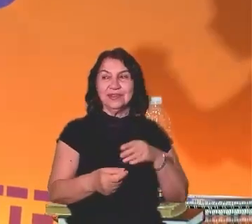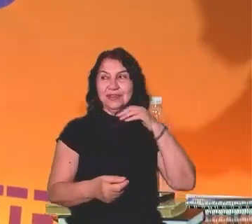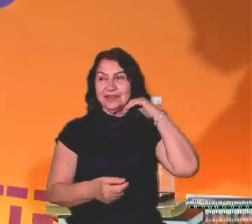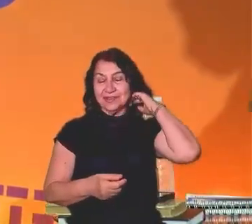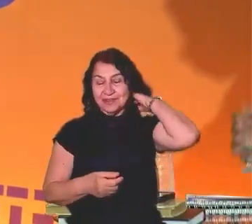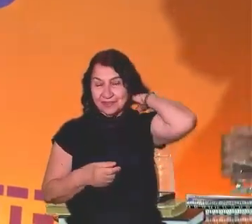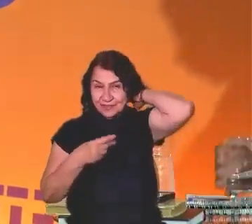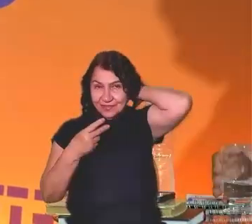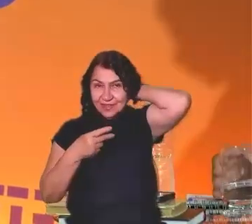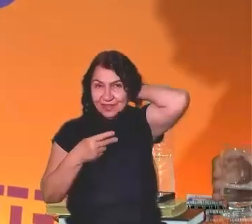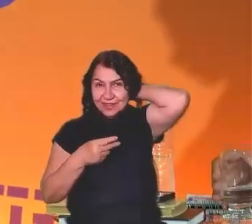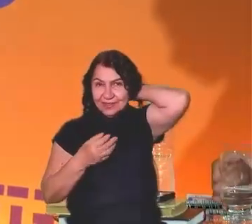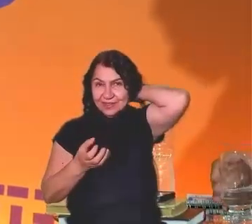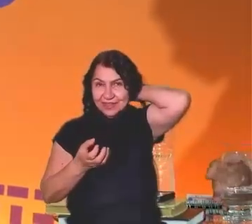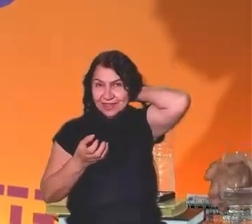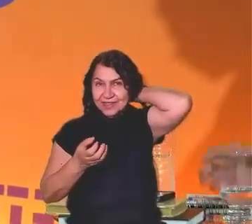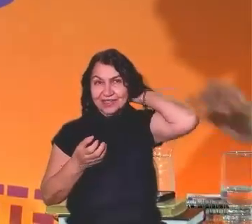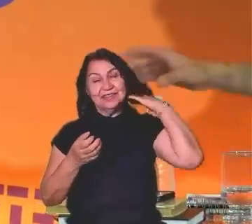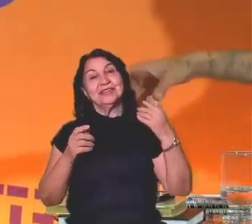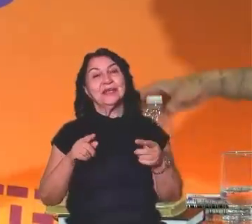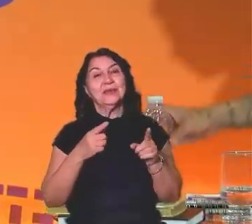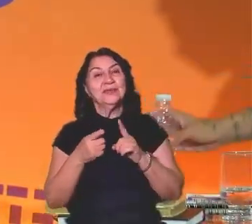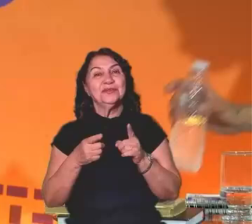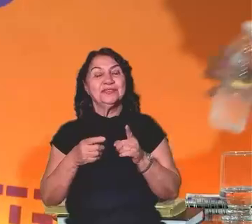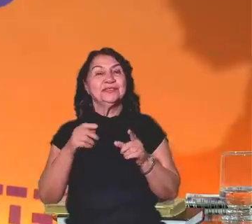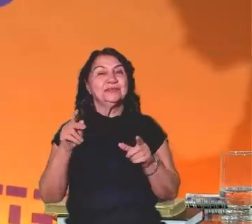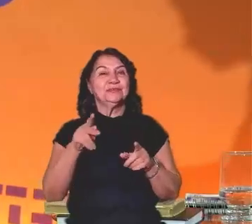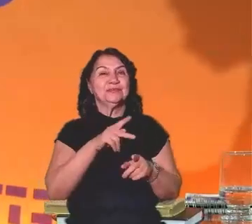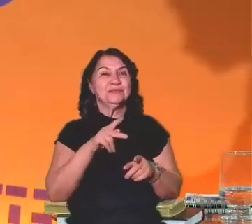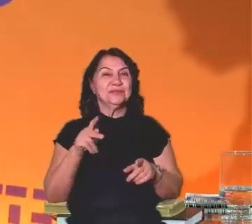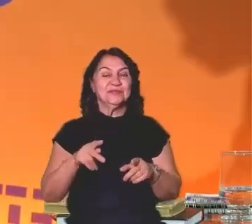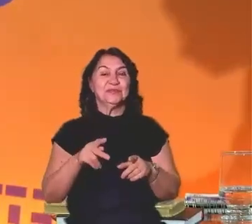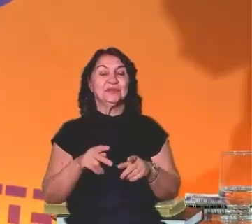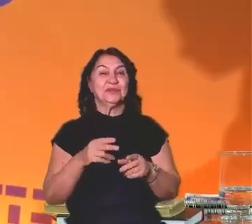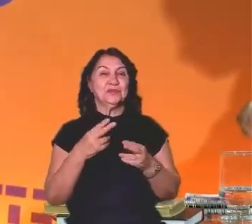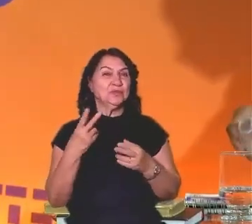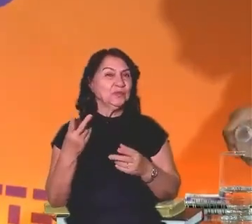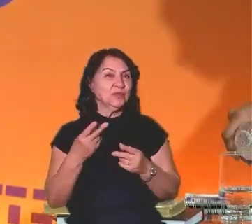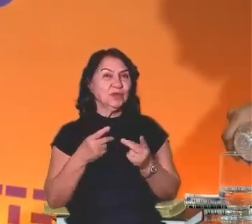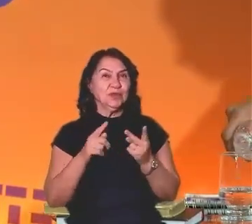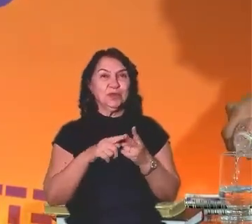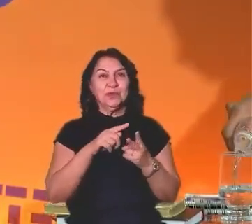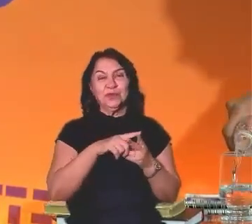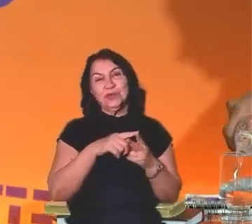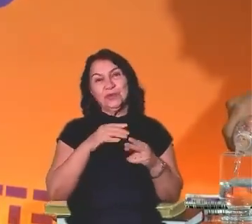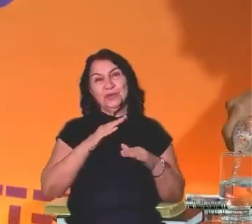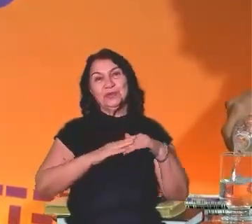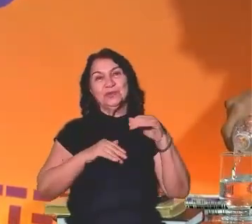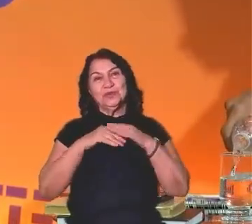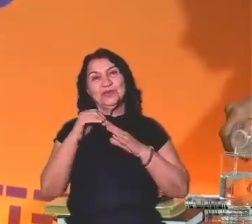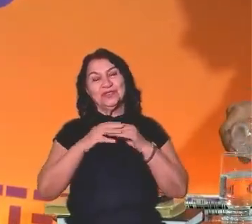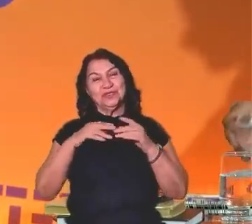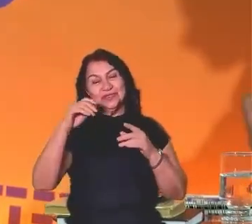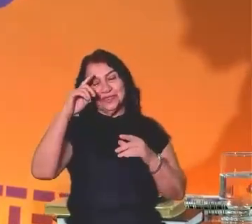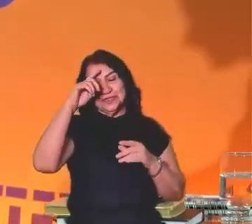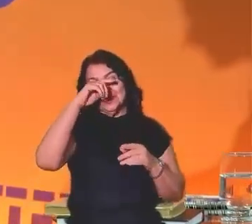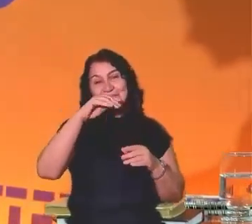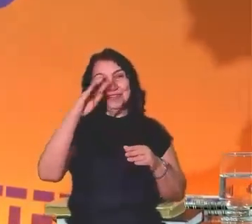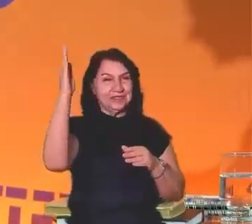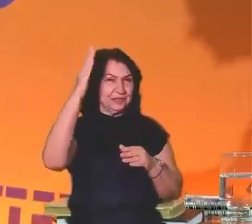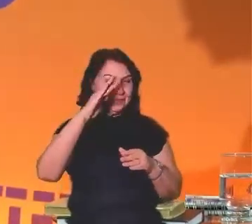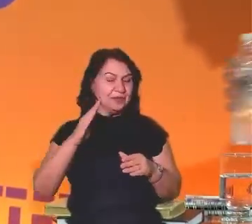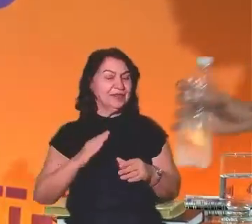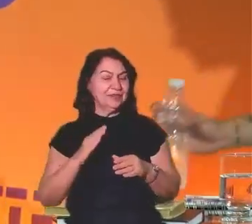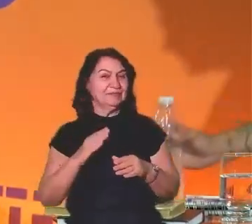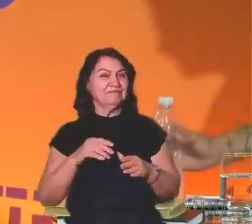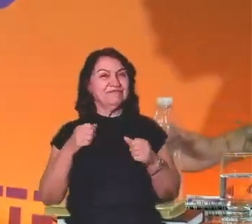quero ser músico e ser professor. São duas profissões difíceis nesse Brasil, né? Já começa a